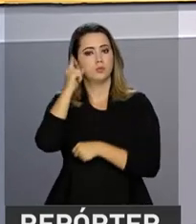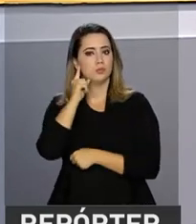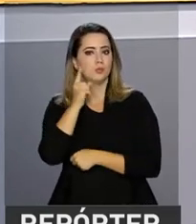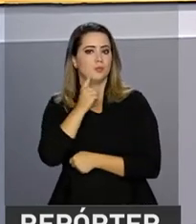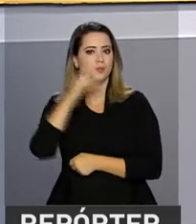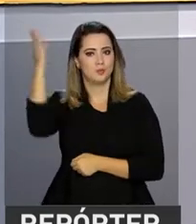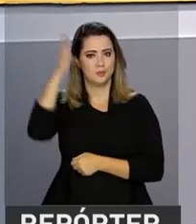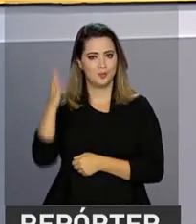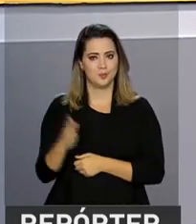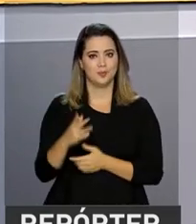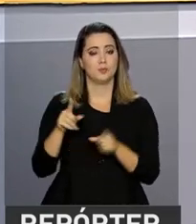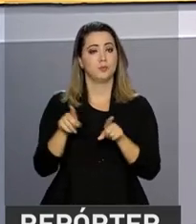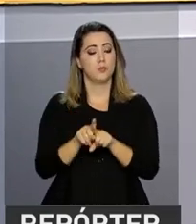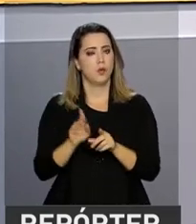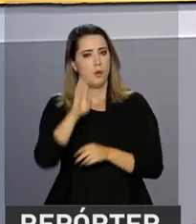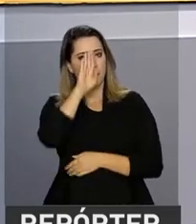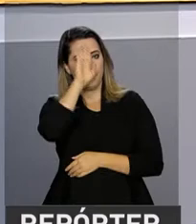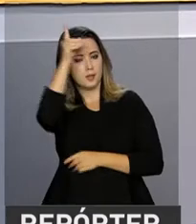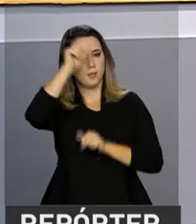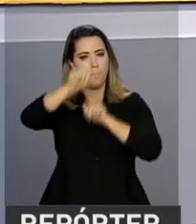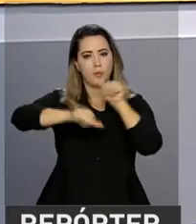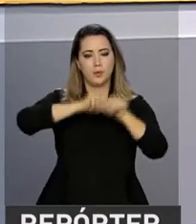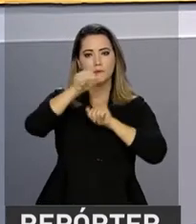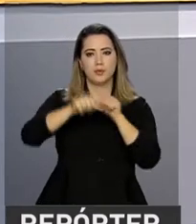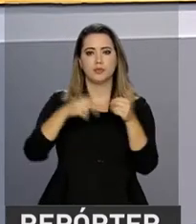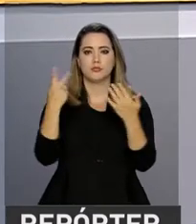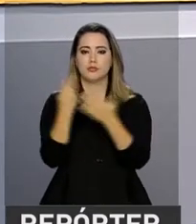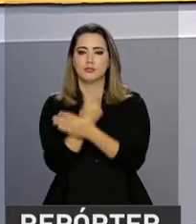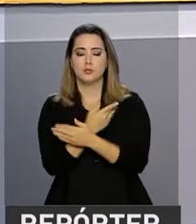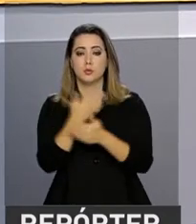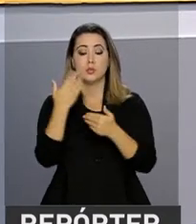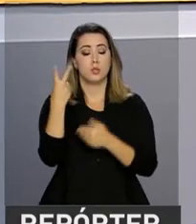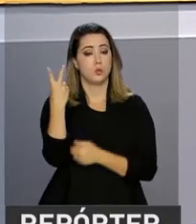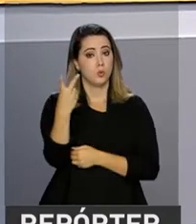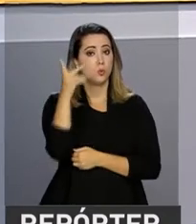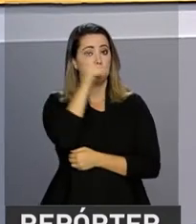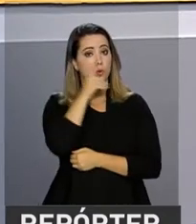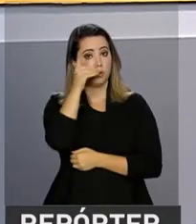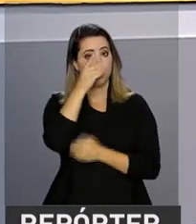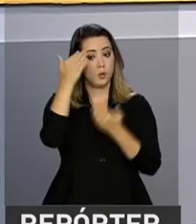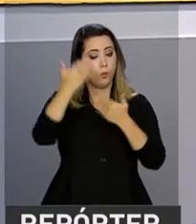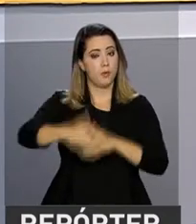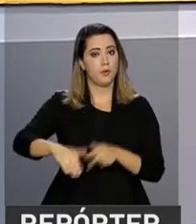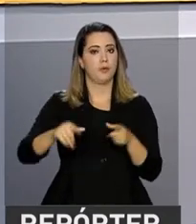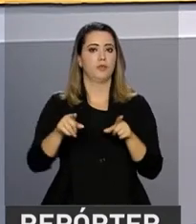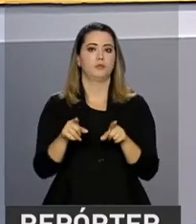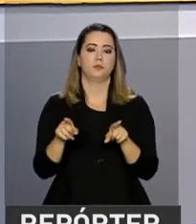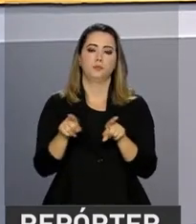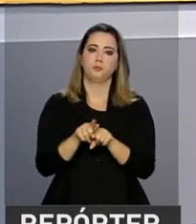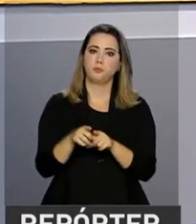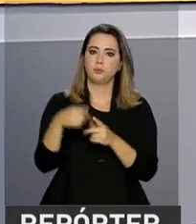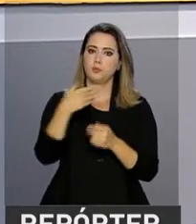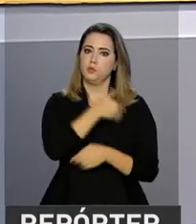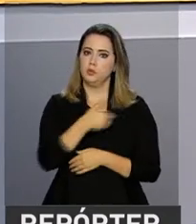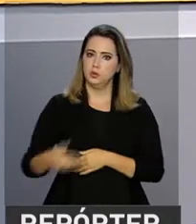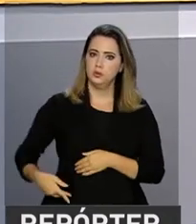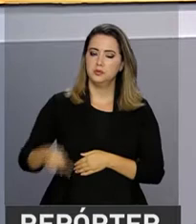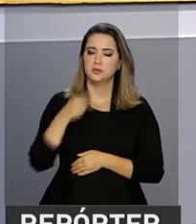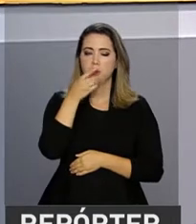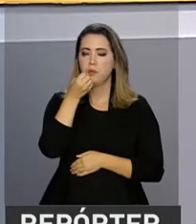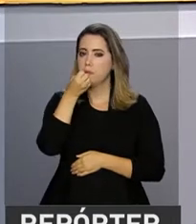surdos no Brasil. Este ano, a principal mudança foi a realização do exame em dois domingos seguidos e a avaliação do governo foi